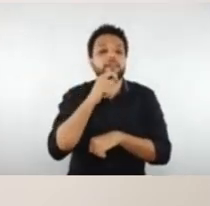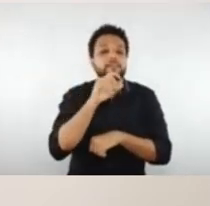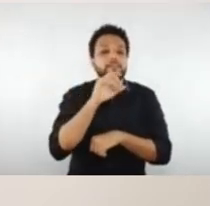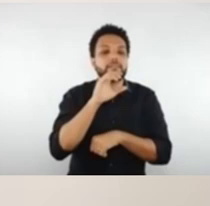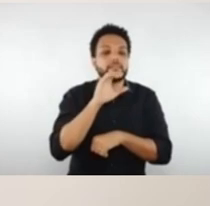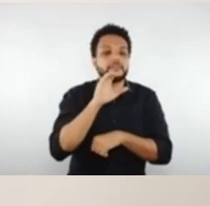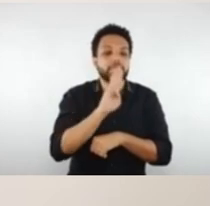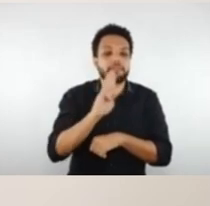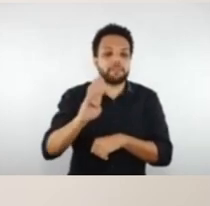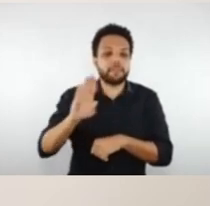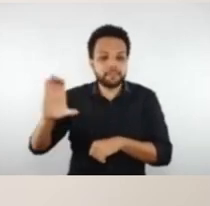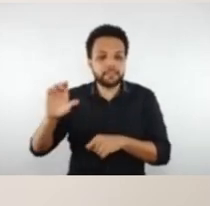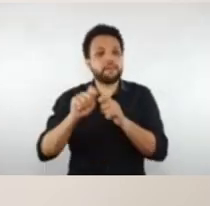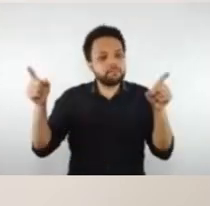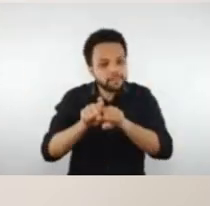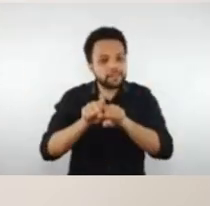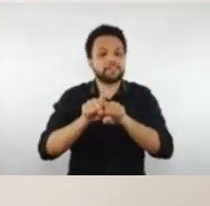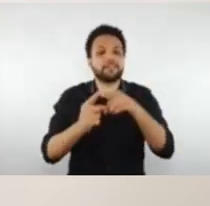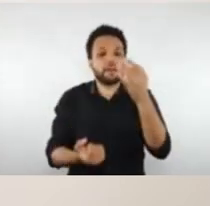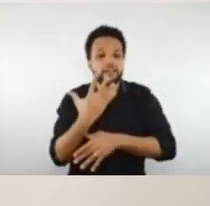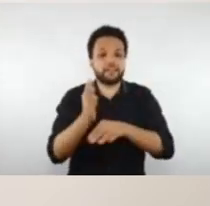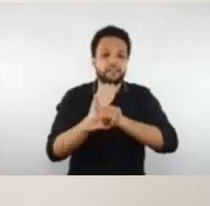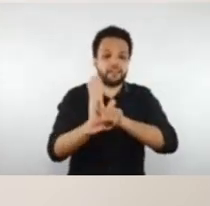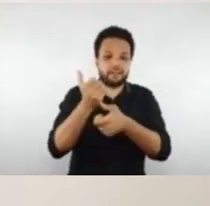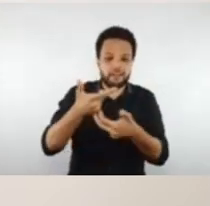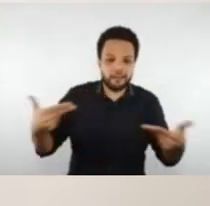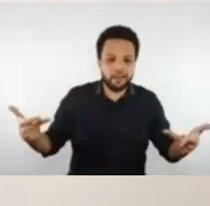faz coprodução, a Arte faz coprodução,